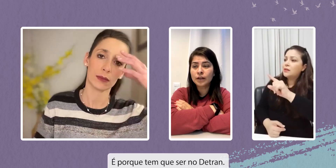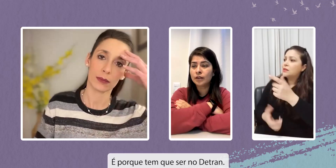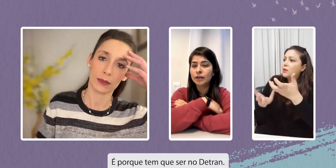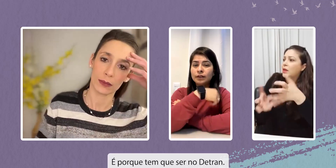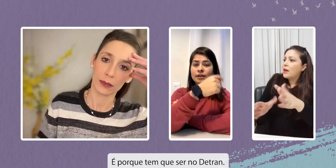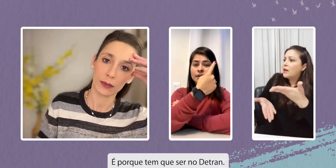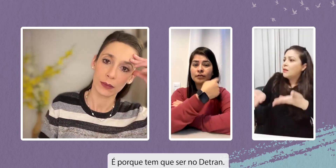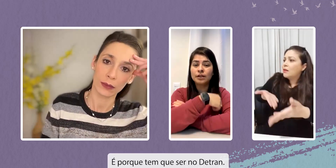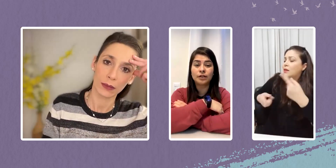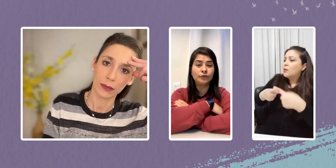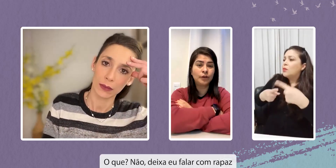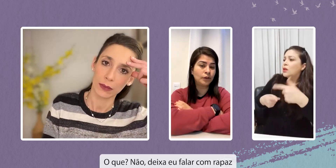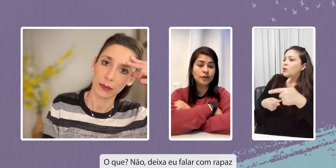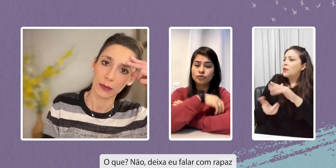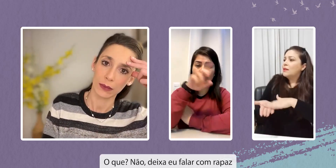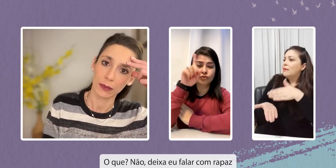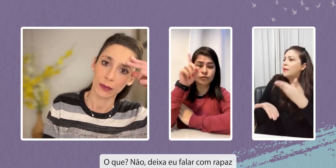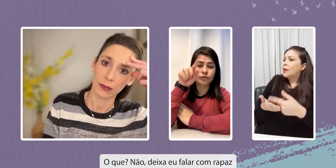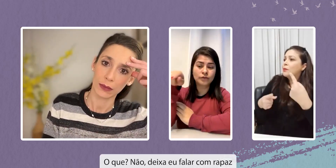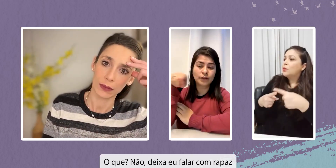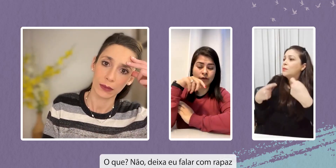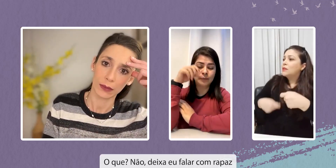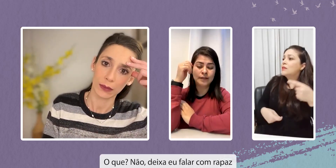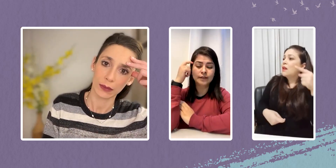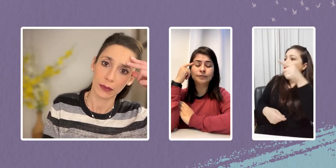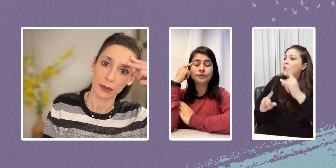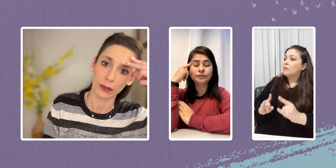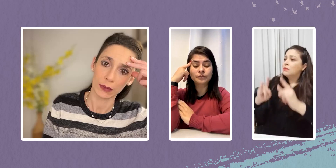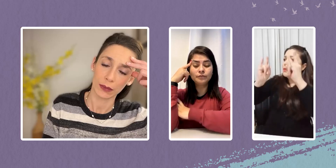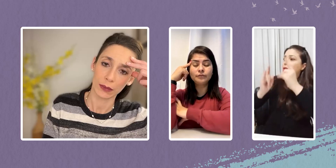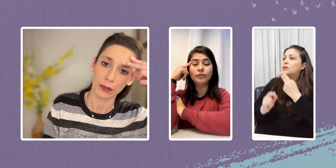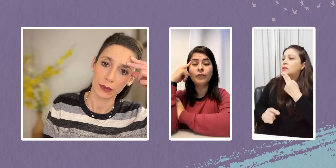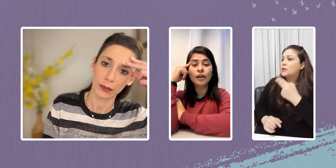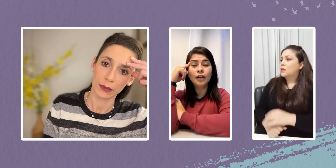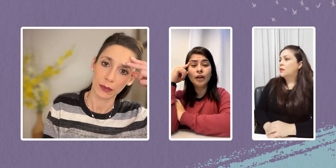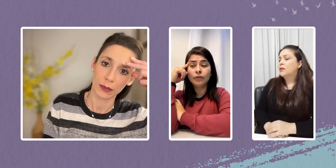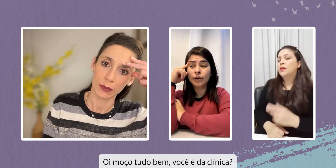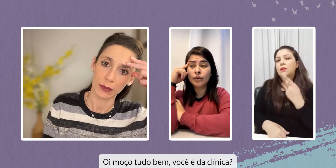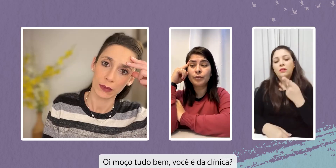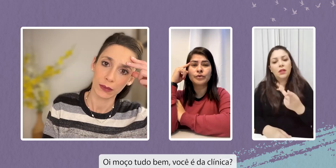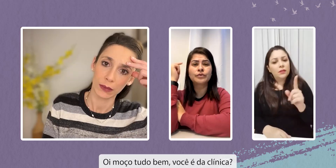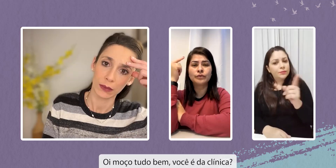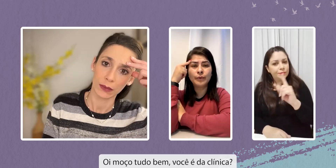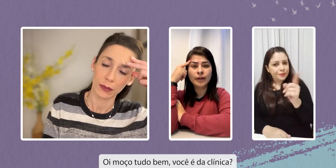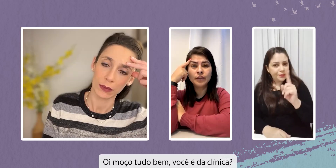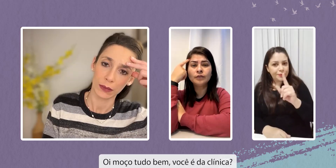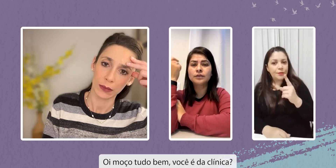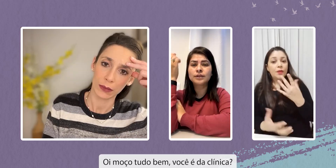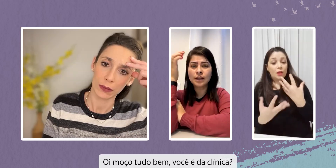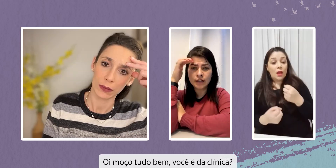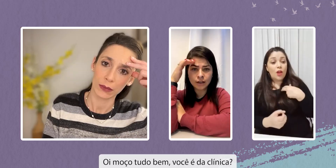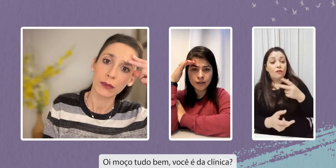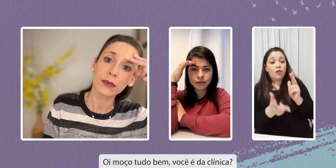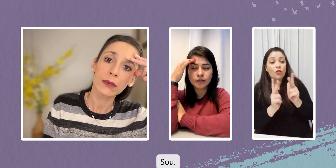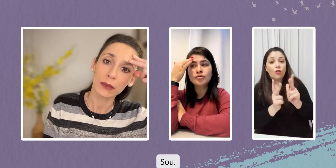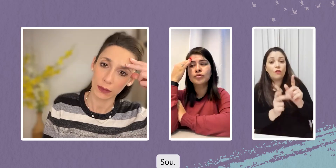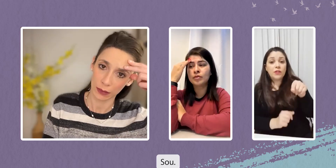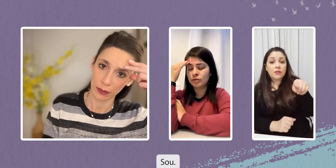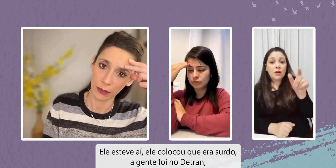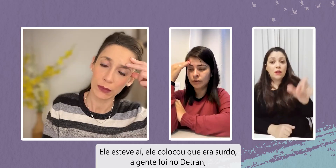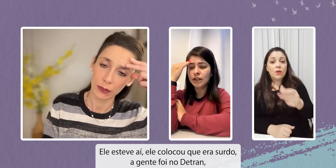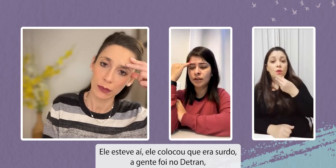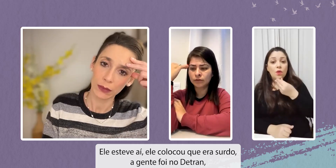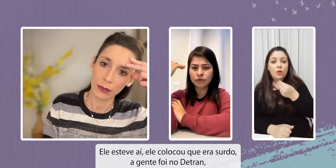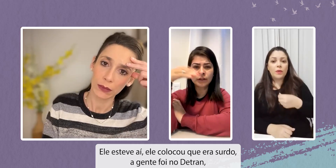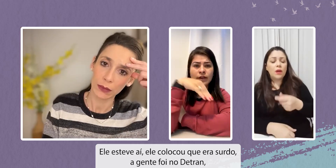porque tem que ser no Detran. Eu falei, o que não? Deixa eu falar com o rapaz. Falei, oi, moço, tudo bem? Você é da clínica?